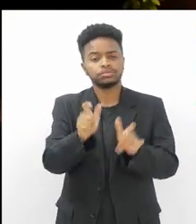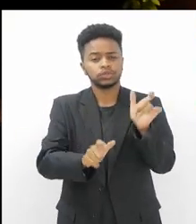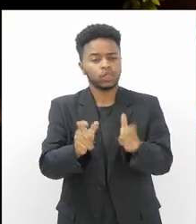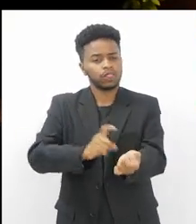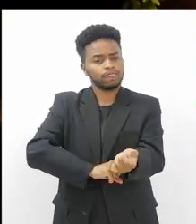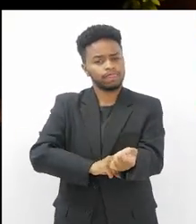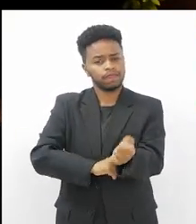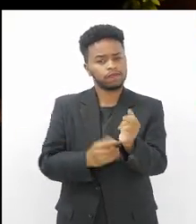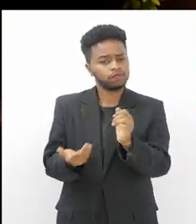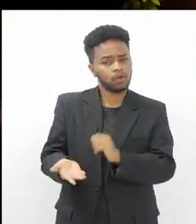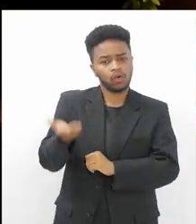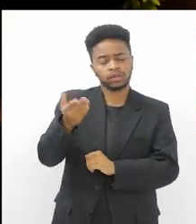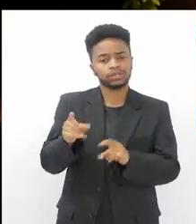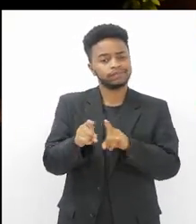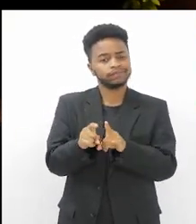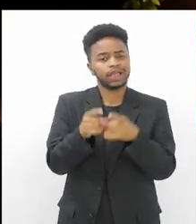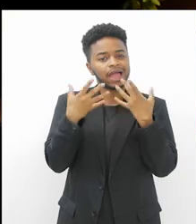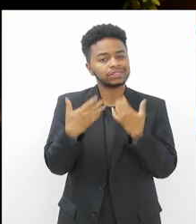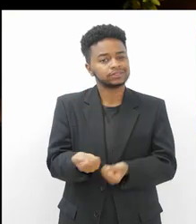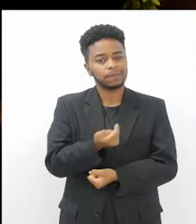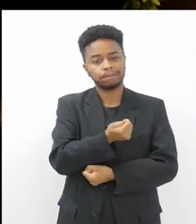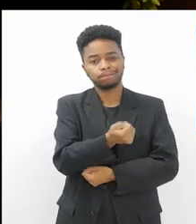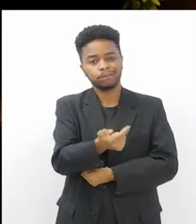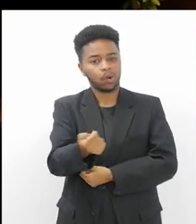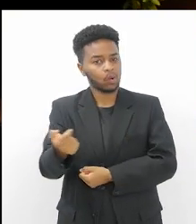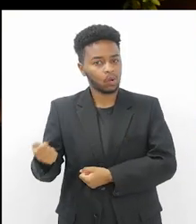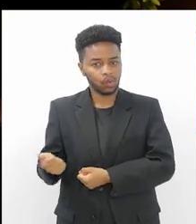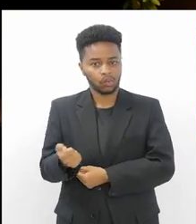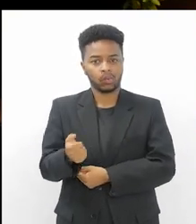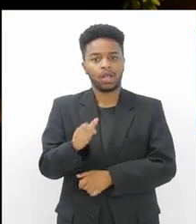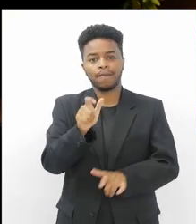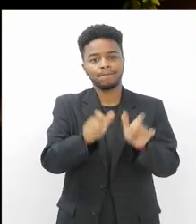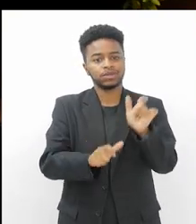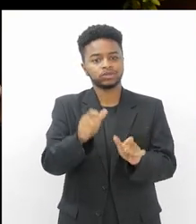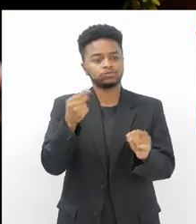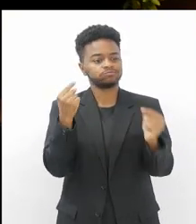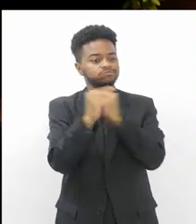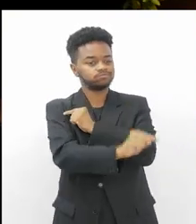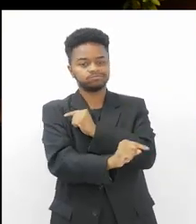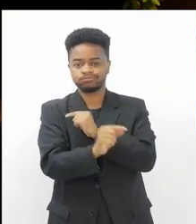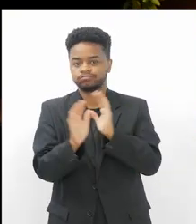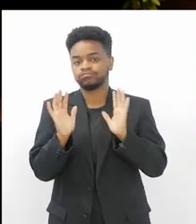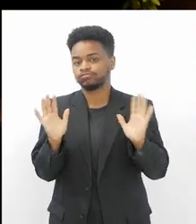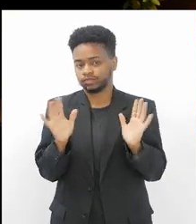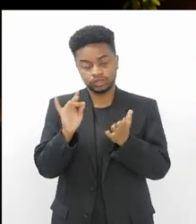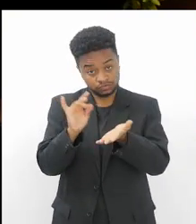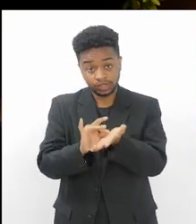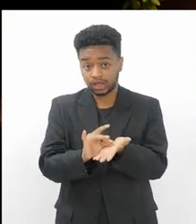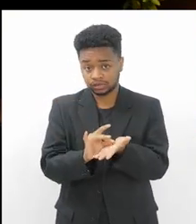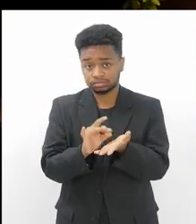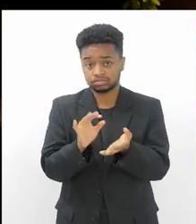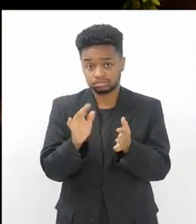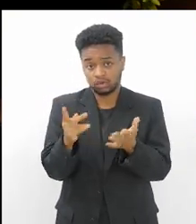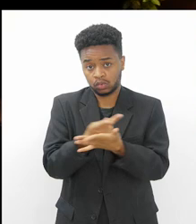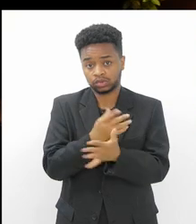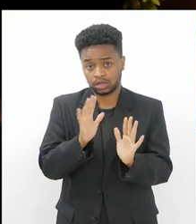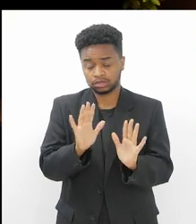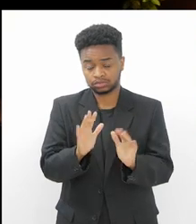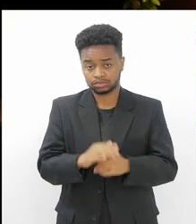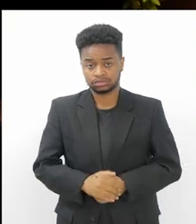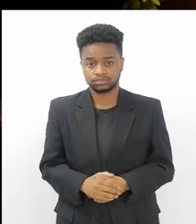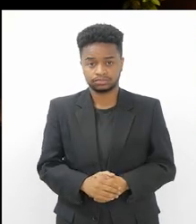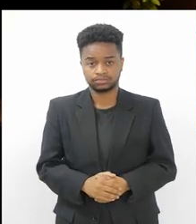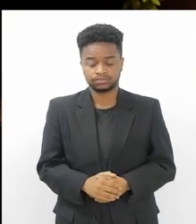estão muito tensas e elas toleram pouco você contradizê-las. Isso é